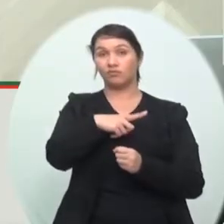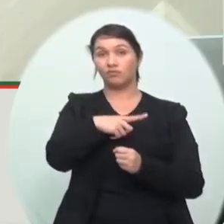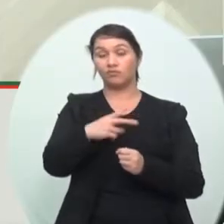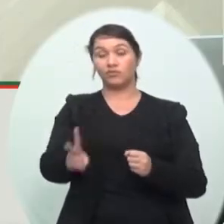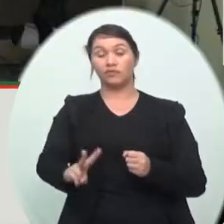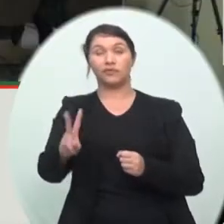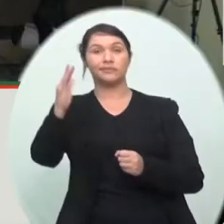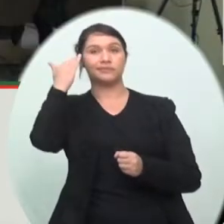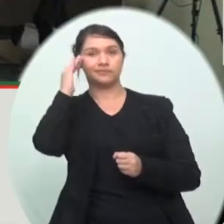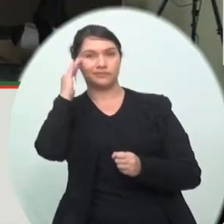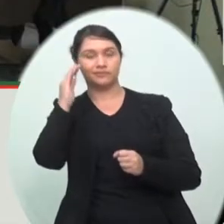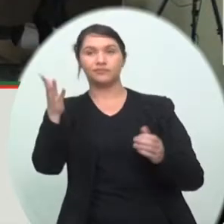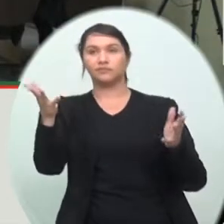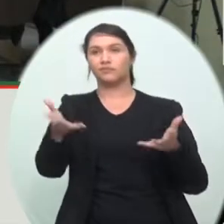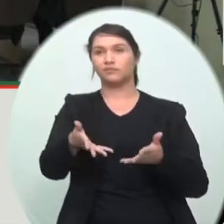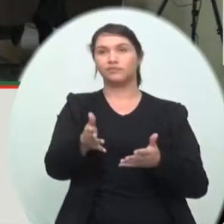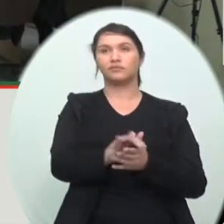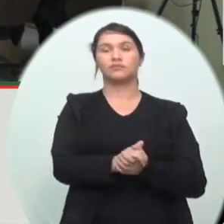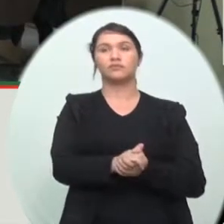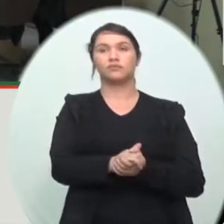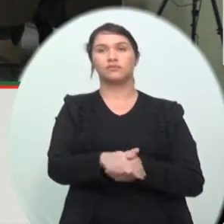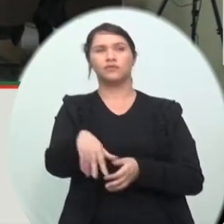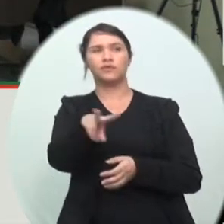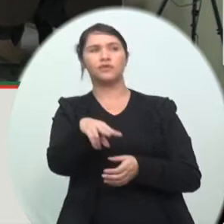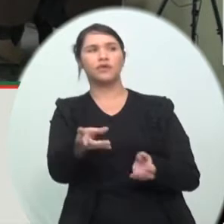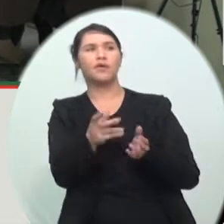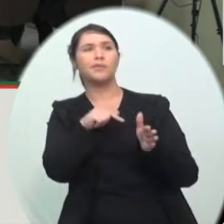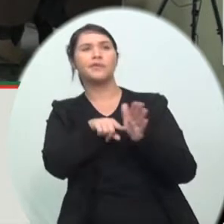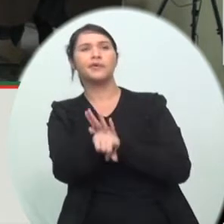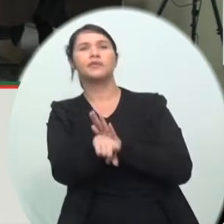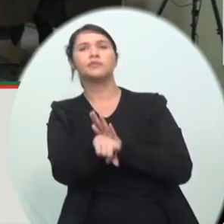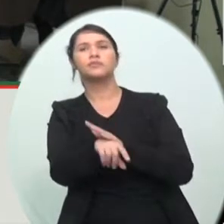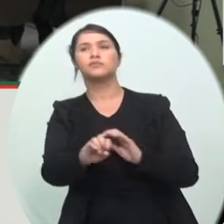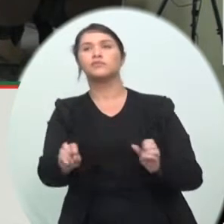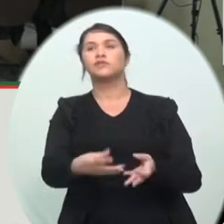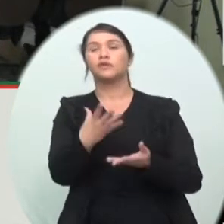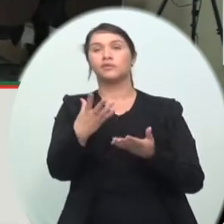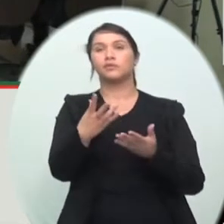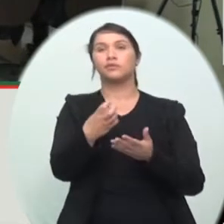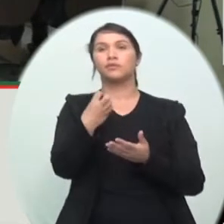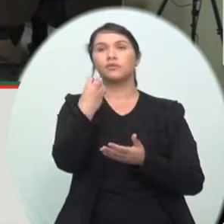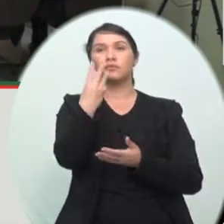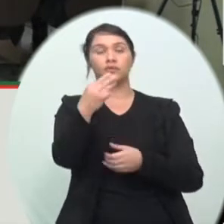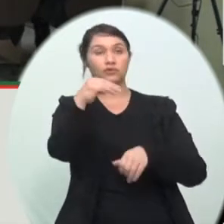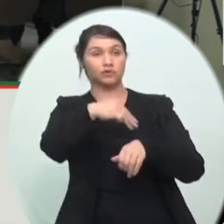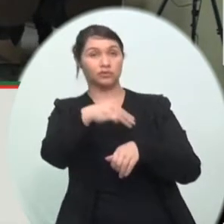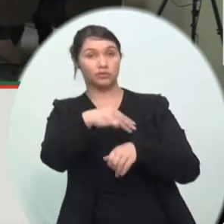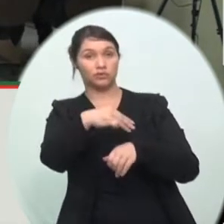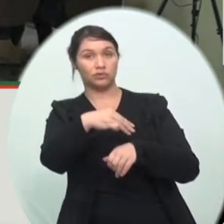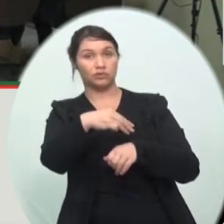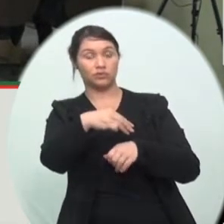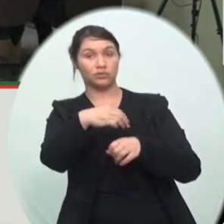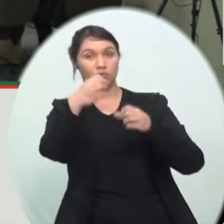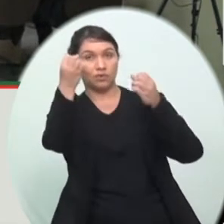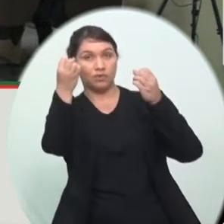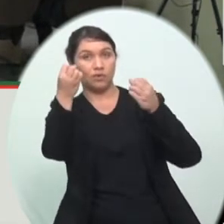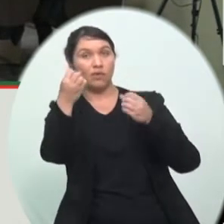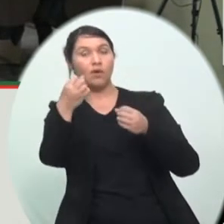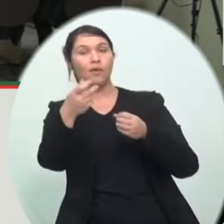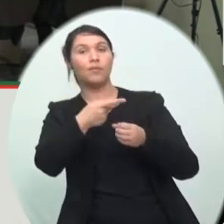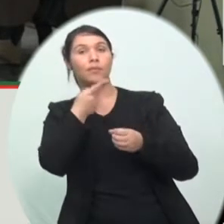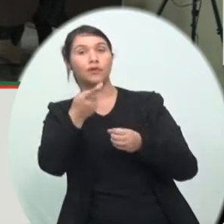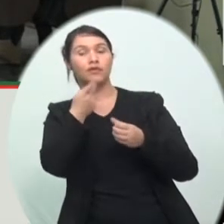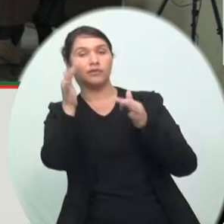Mais algum vereador gostaria de fazer algum questionamento? Então, ainda restam 3 minutos para nossas considerações finais.